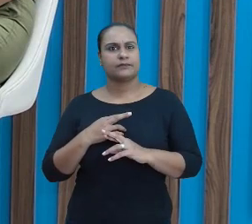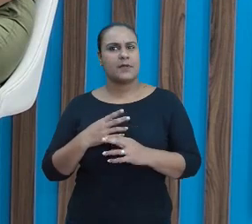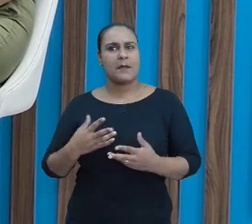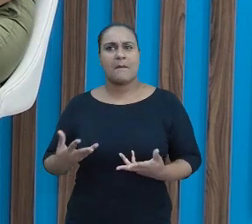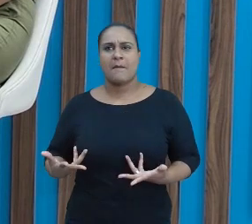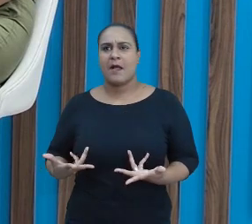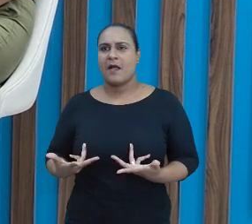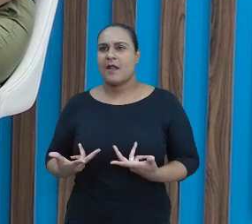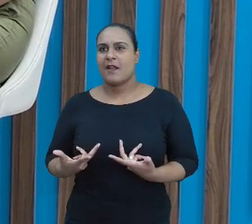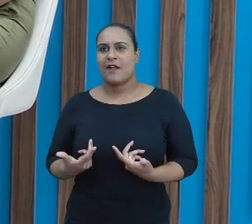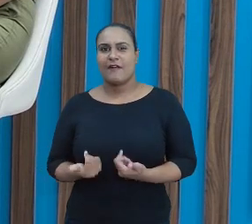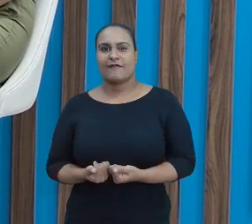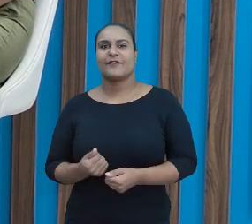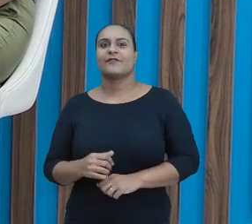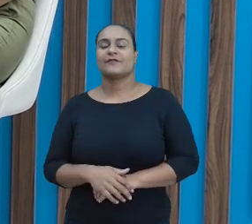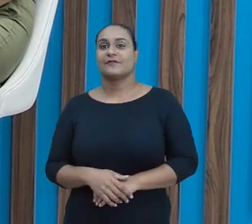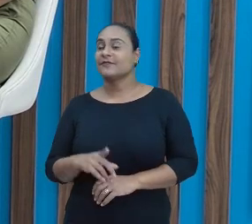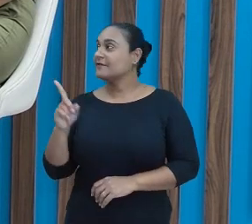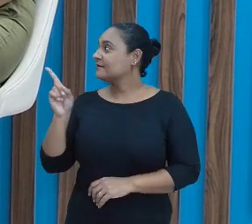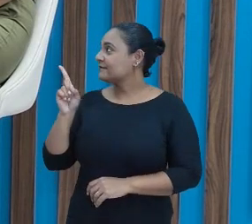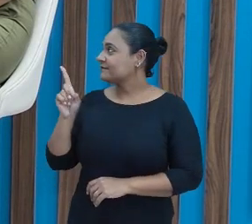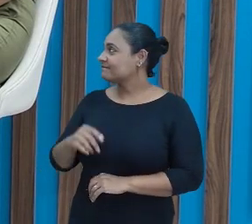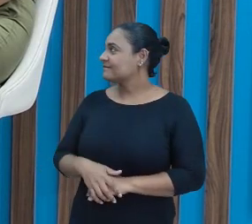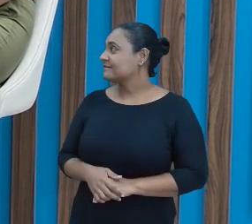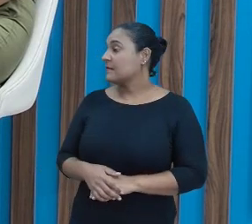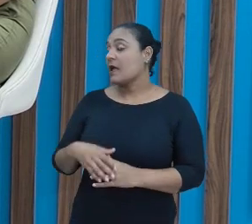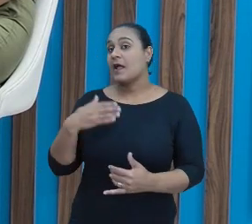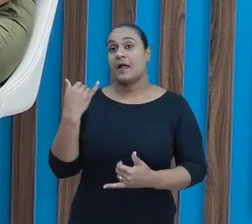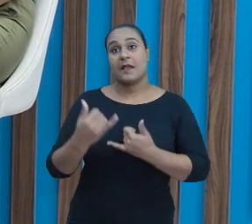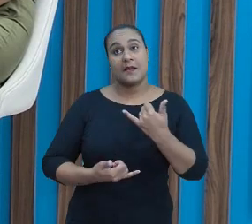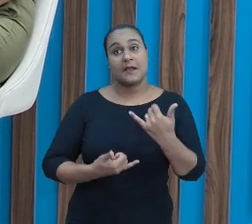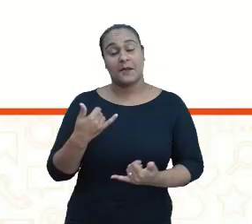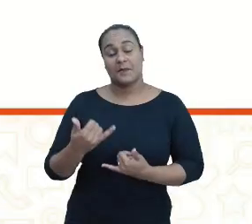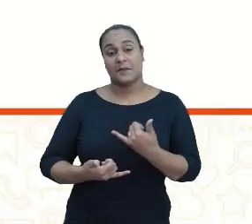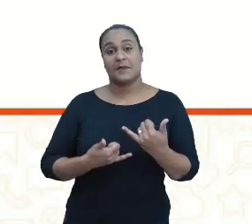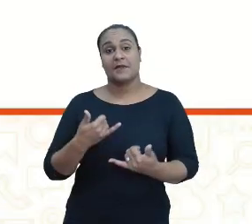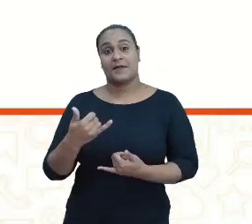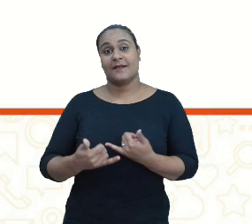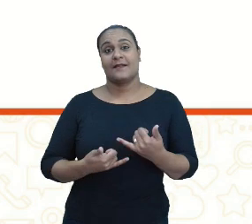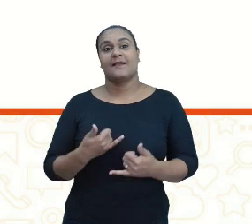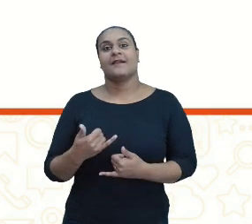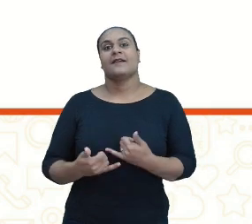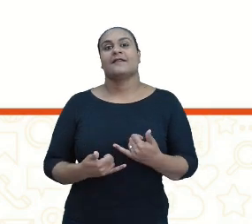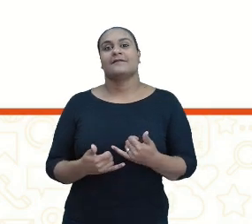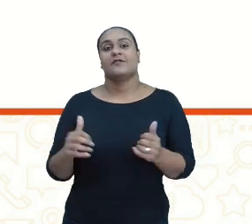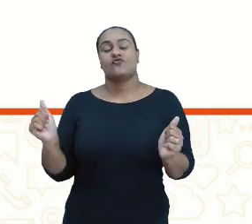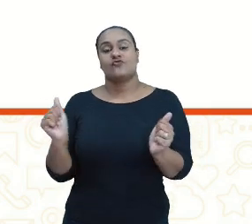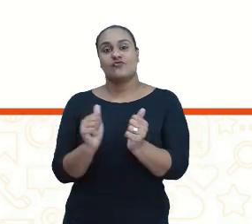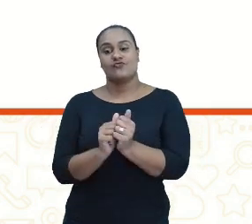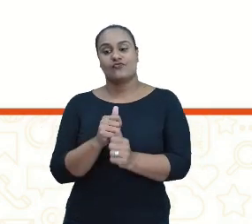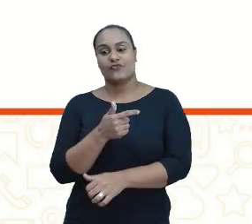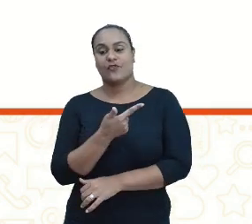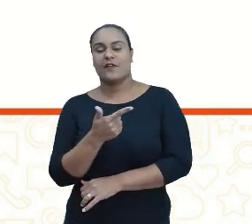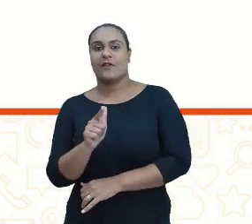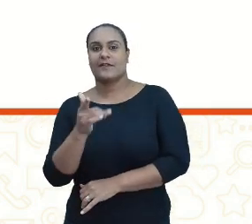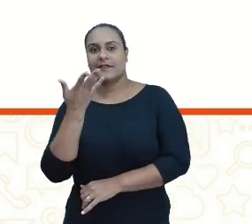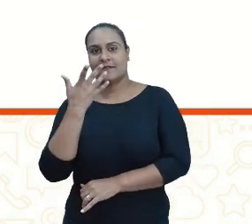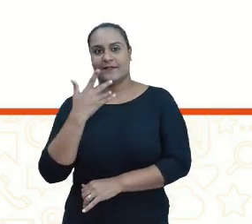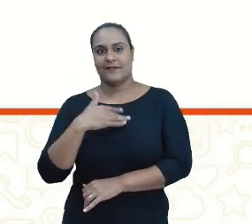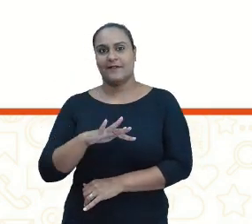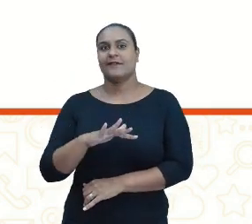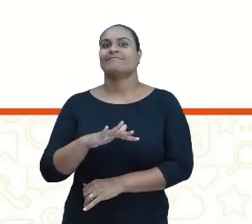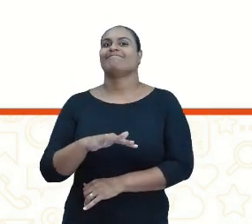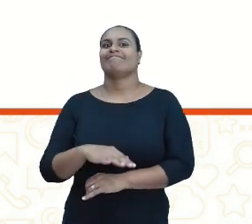muito gratificante. Ela brincando no parque, junto com as outras crianças. Então,